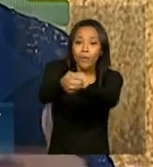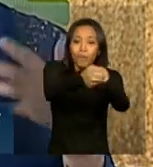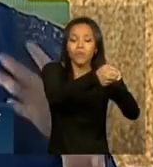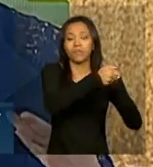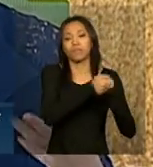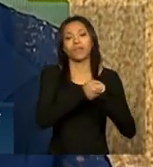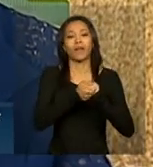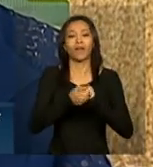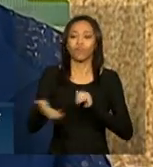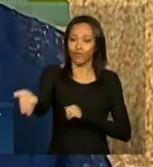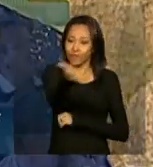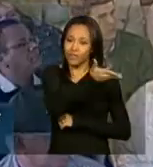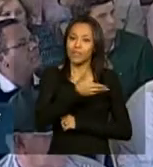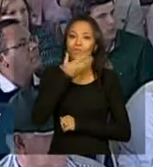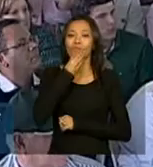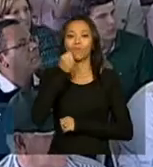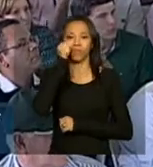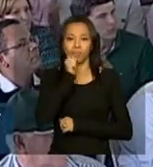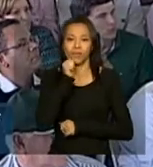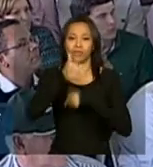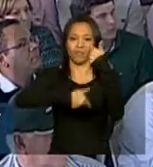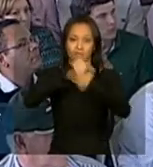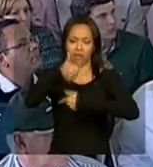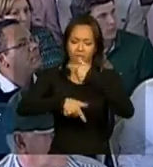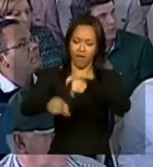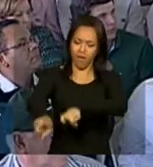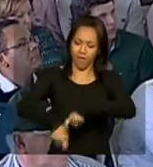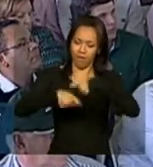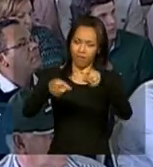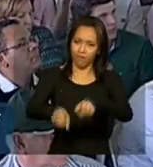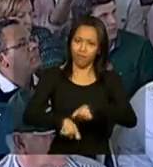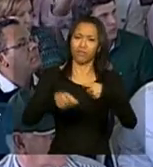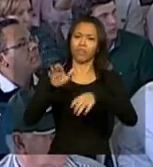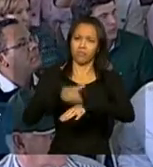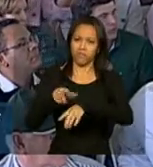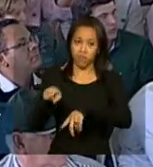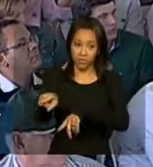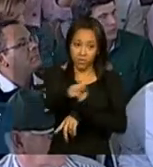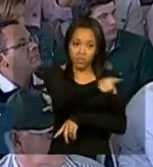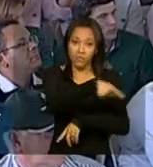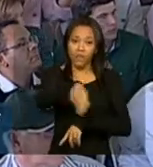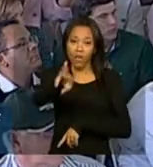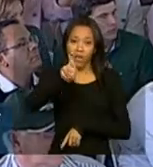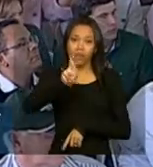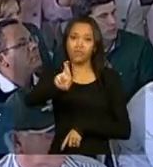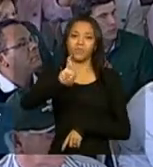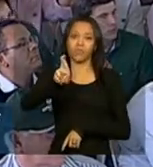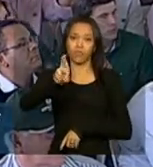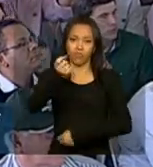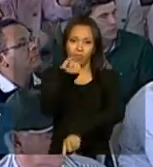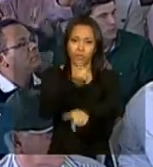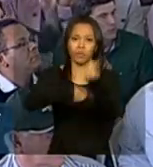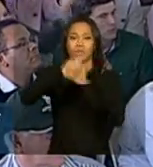esses produtores e a essas produtoras responsáveis pelo sucesso e pela vitória do